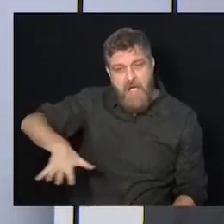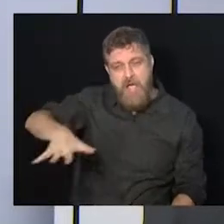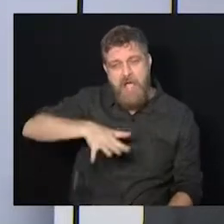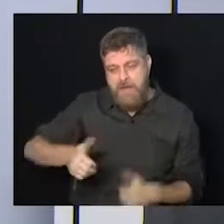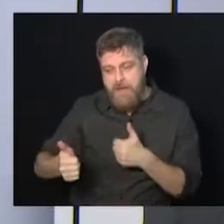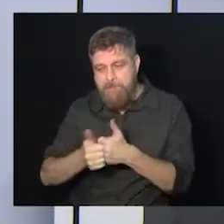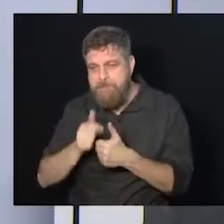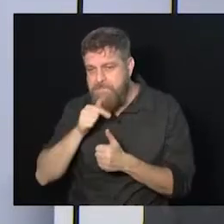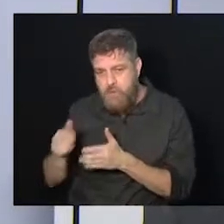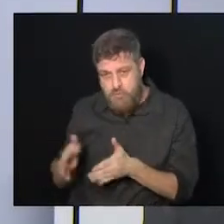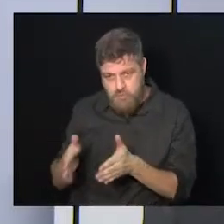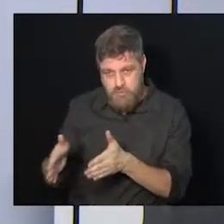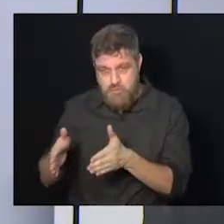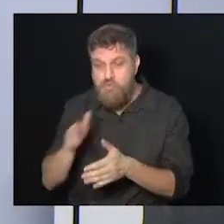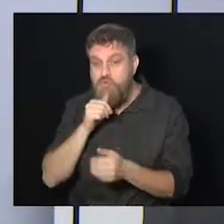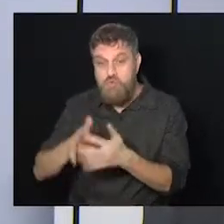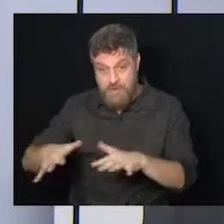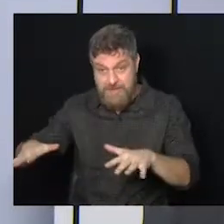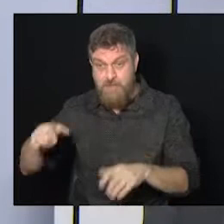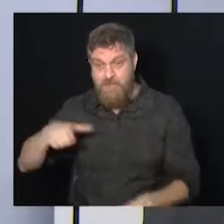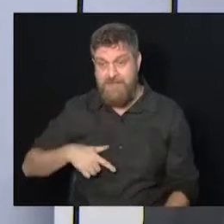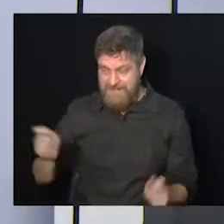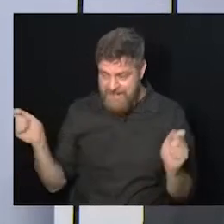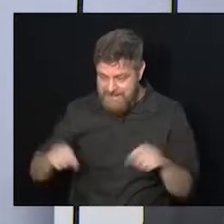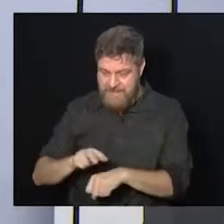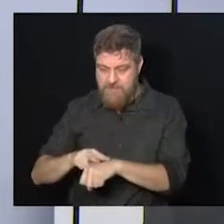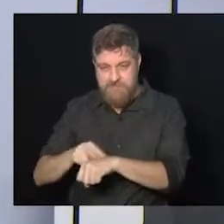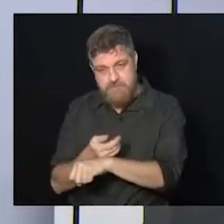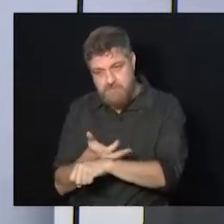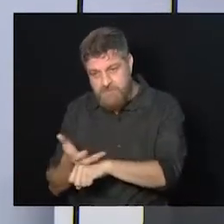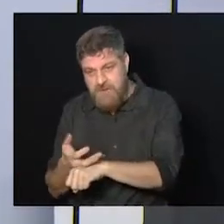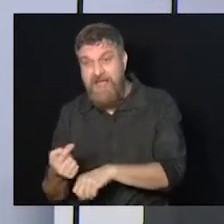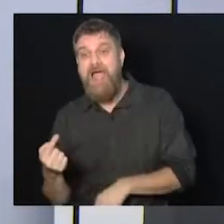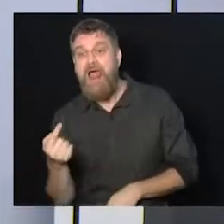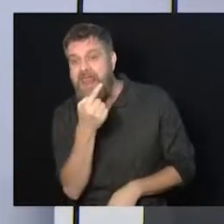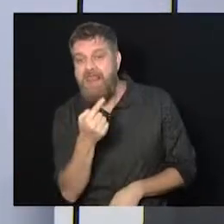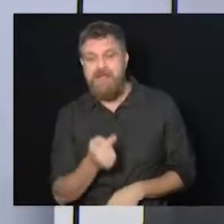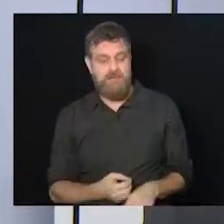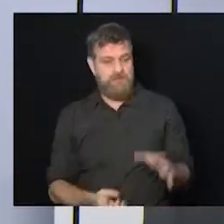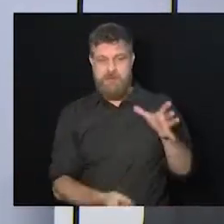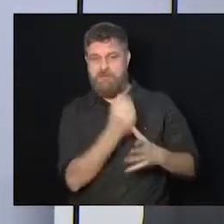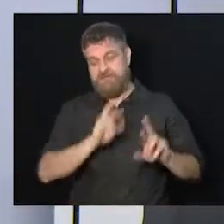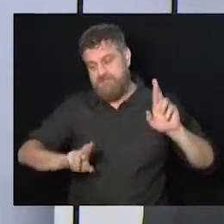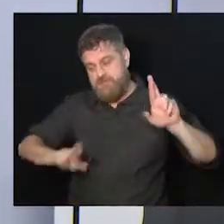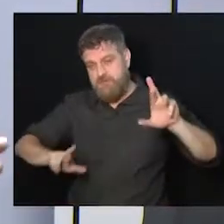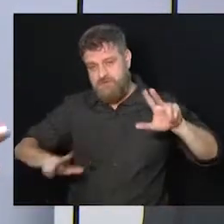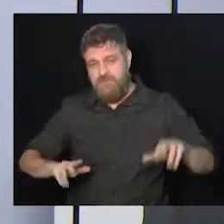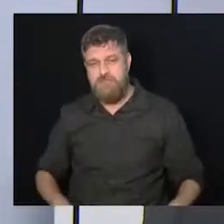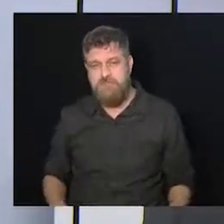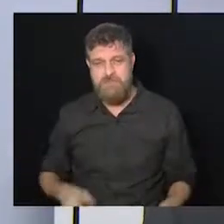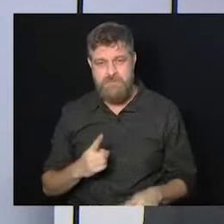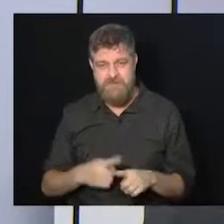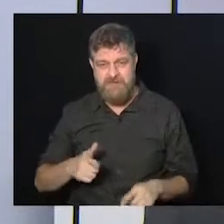Atlântica, que tem facilidade de regeneração, elas inibem a regeneração porque eu acho que o